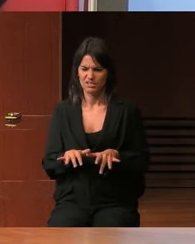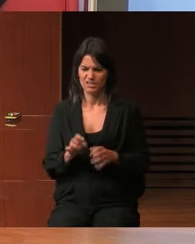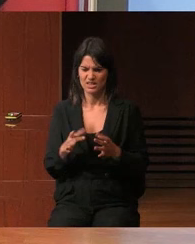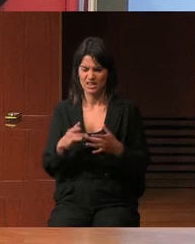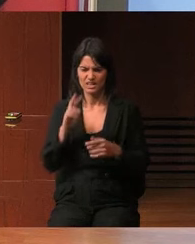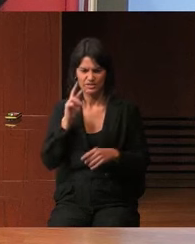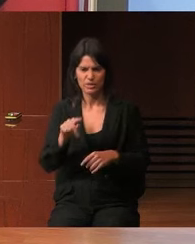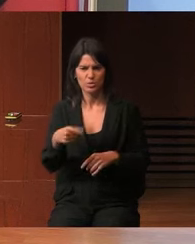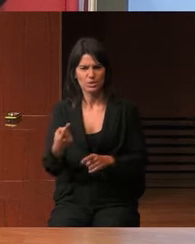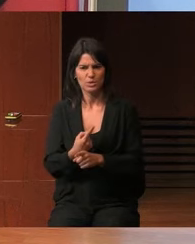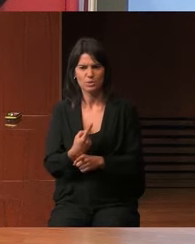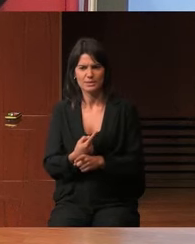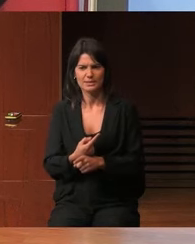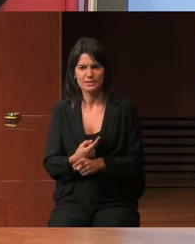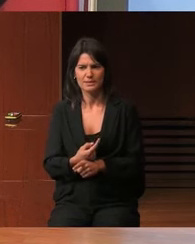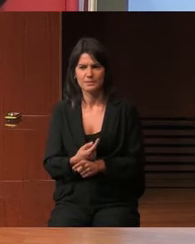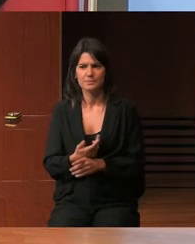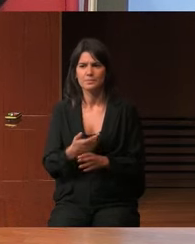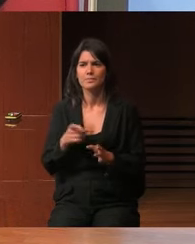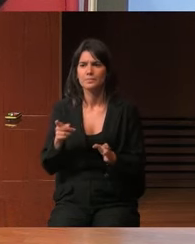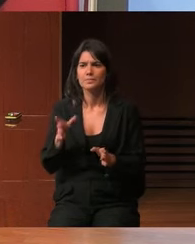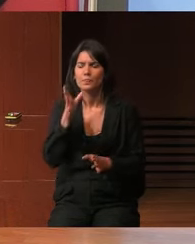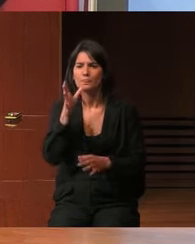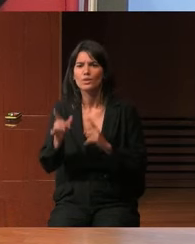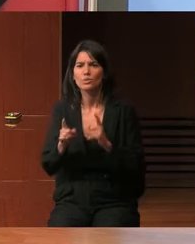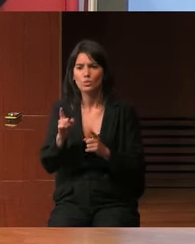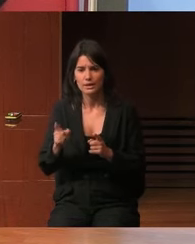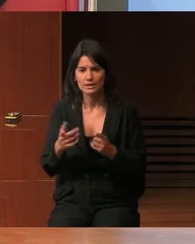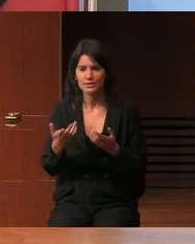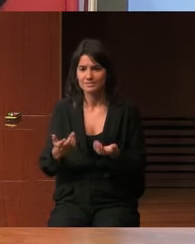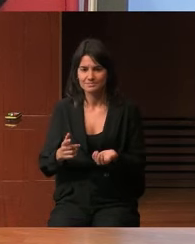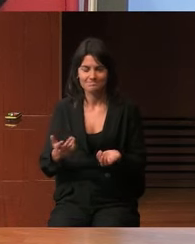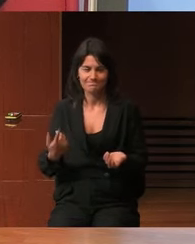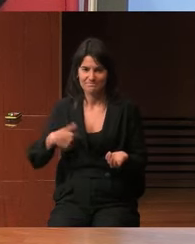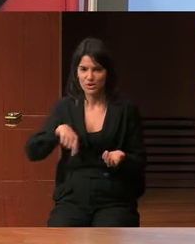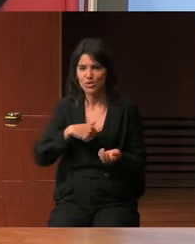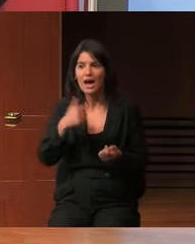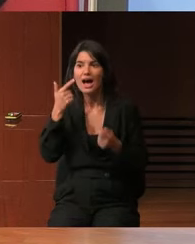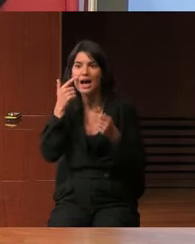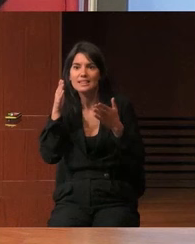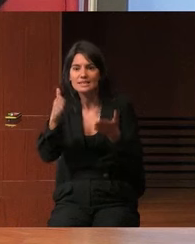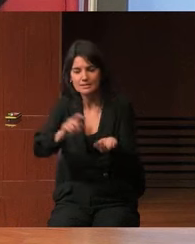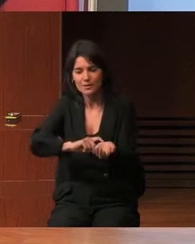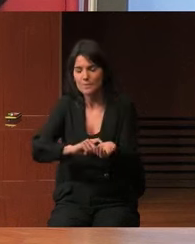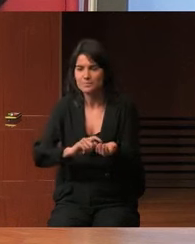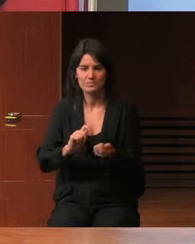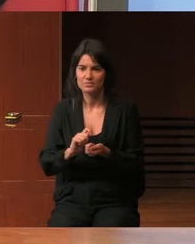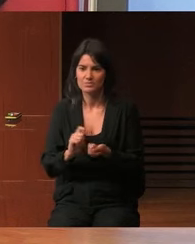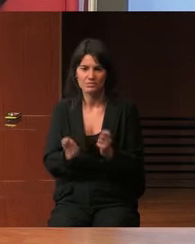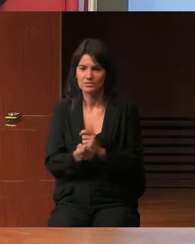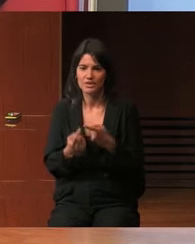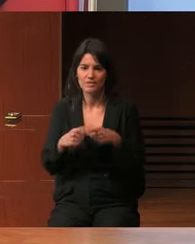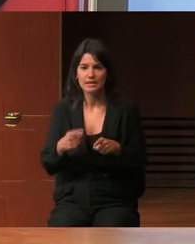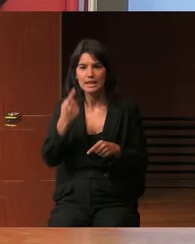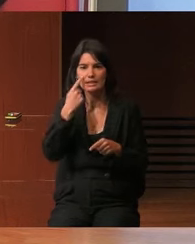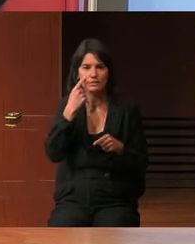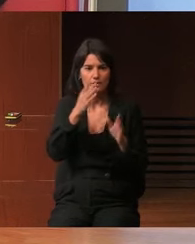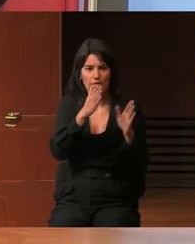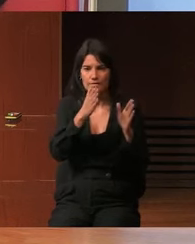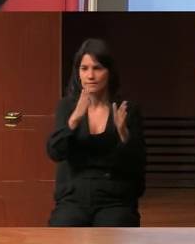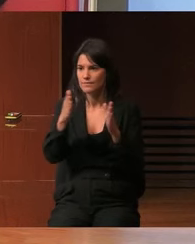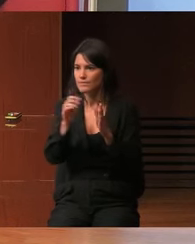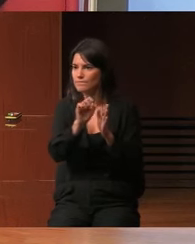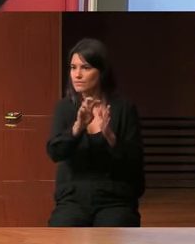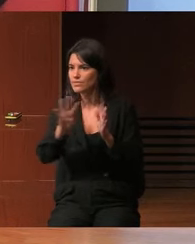coisa. E isso quer dizer que a natureza da atenção mudou de tal ponto que ela hoje é uma atenção distribuída. Digamos assim,